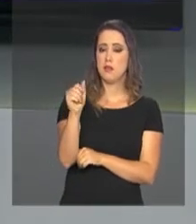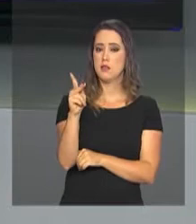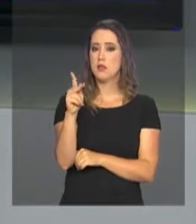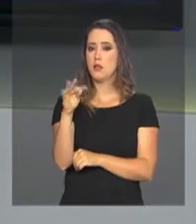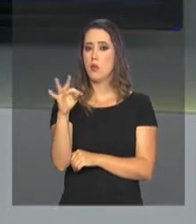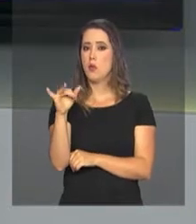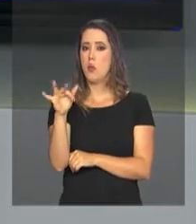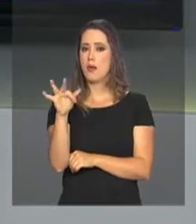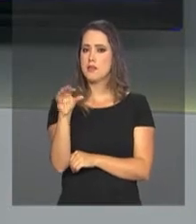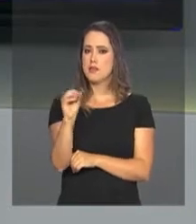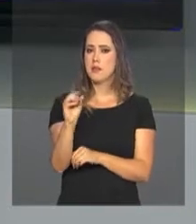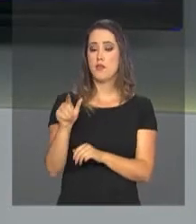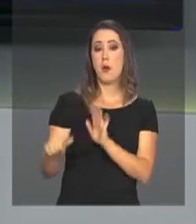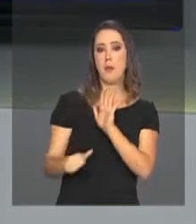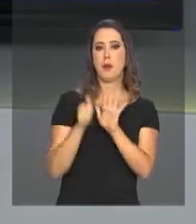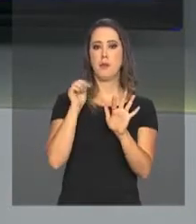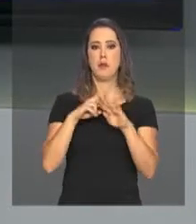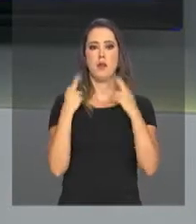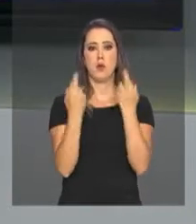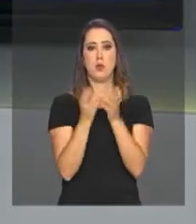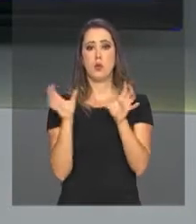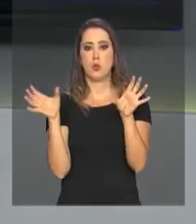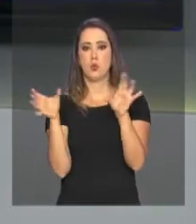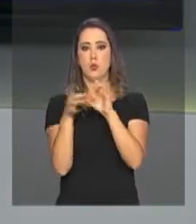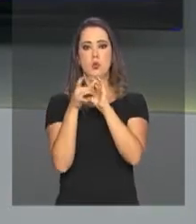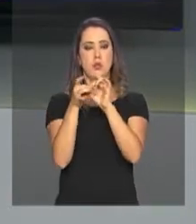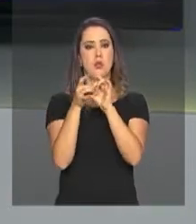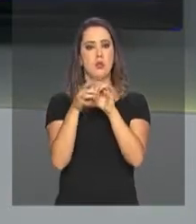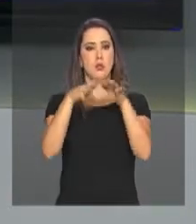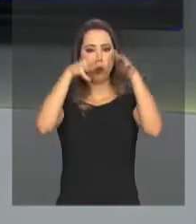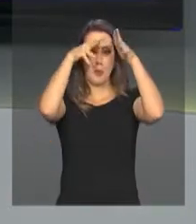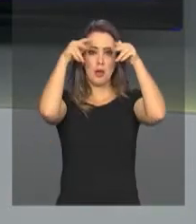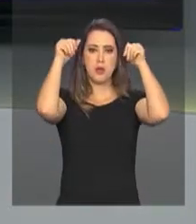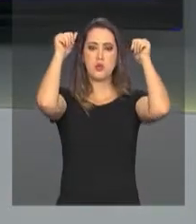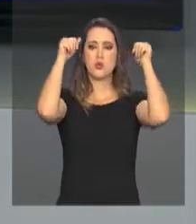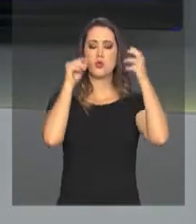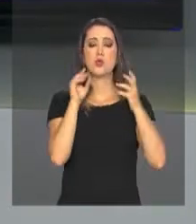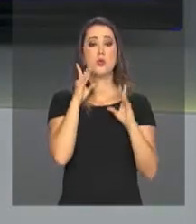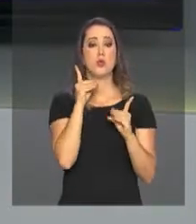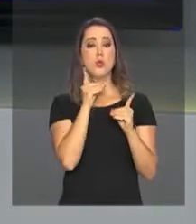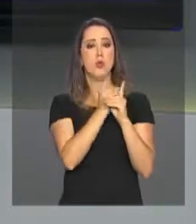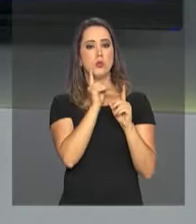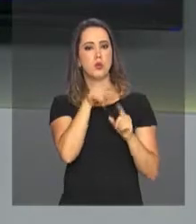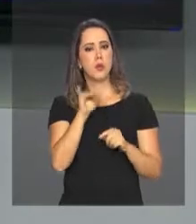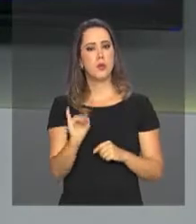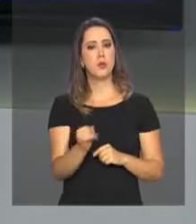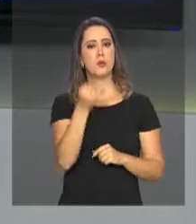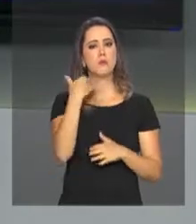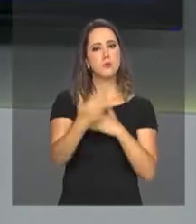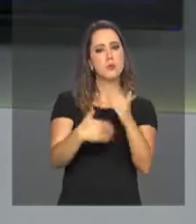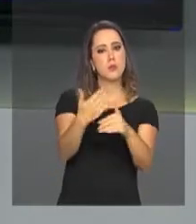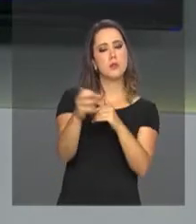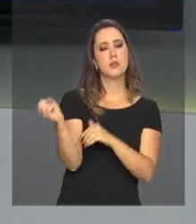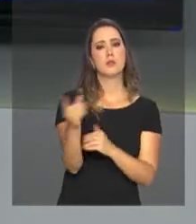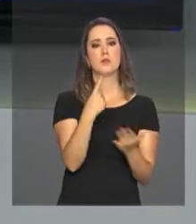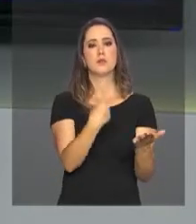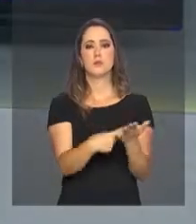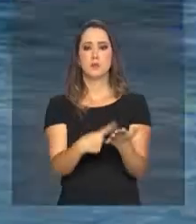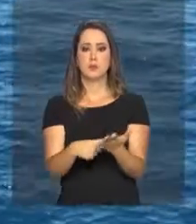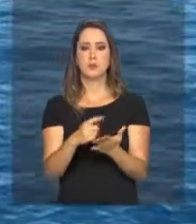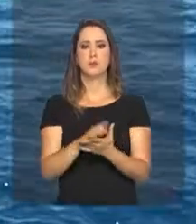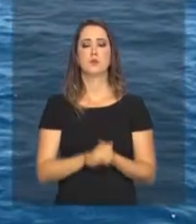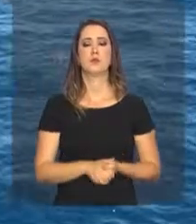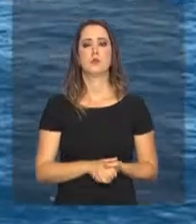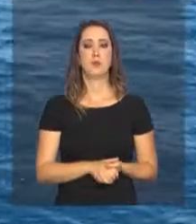cúpula presidencial na semana que vem no méxico o encontro é uma oportunidade para que os blocos avance em novos acordos